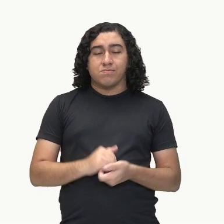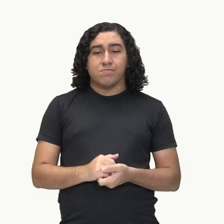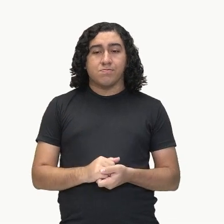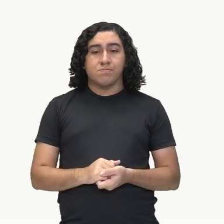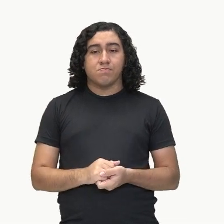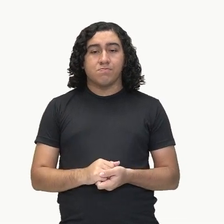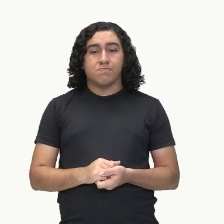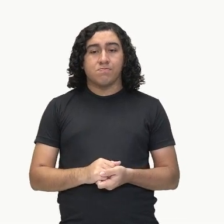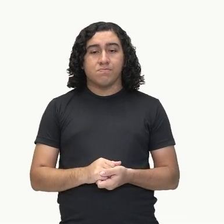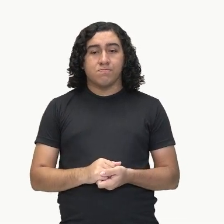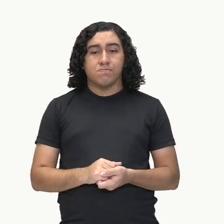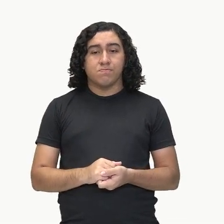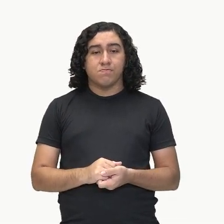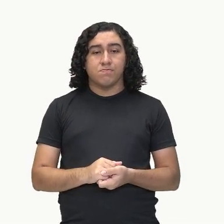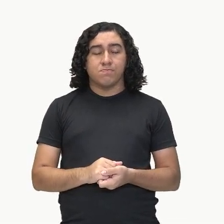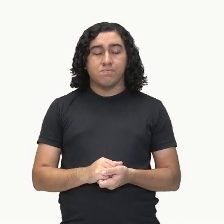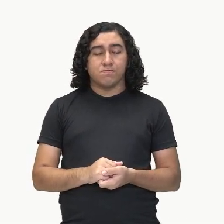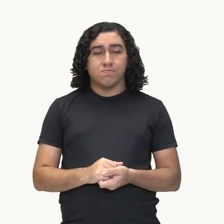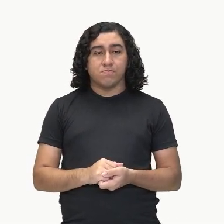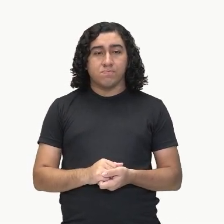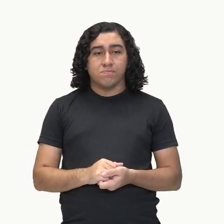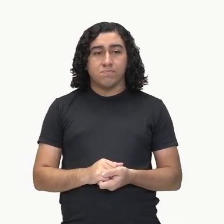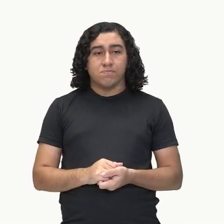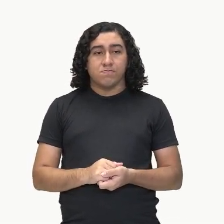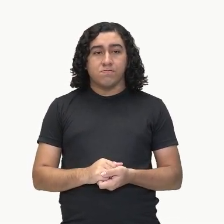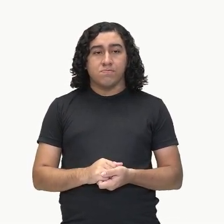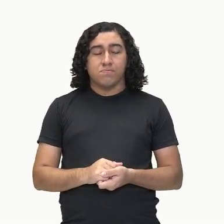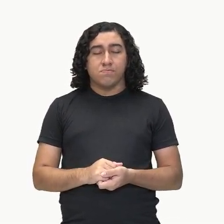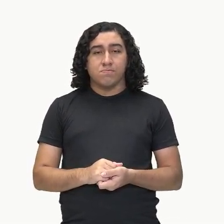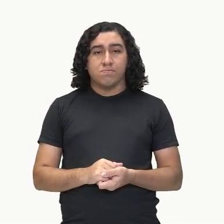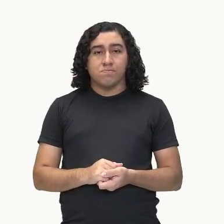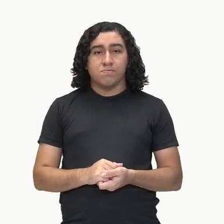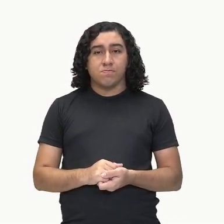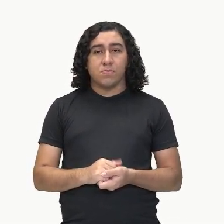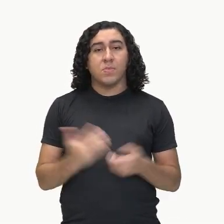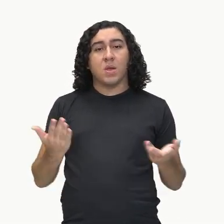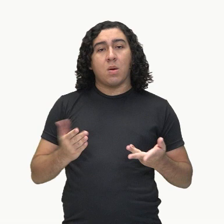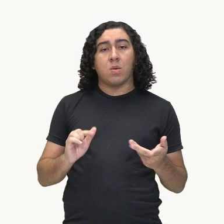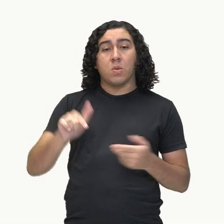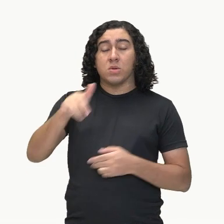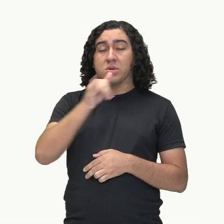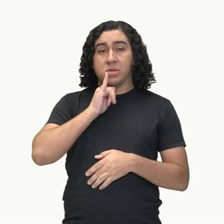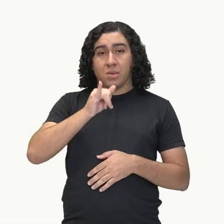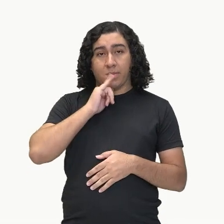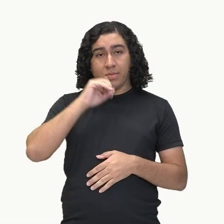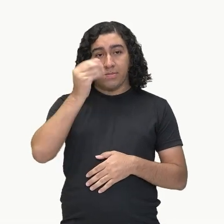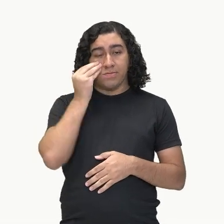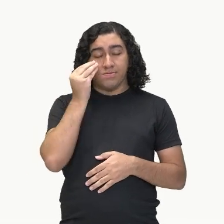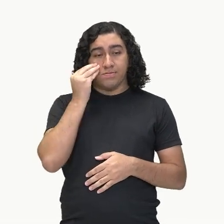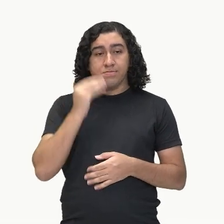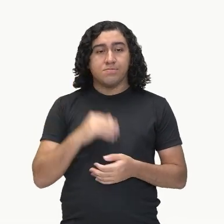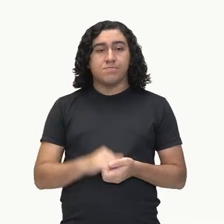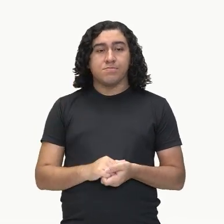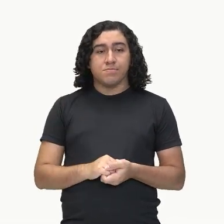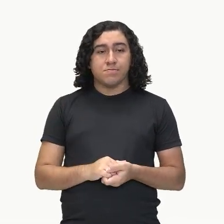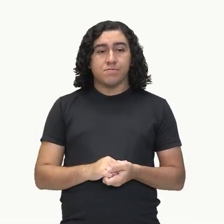Então, para aprimorar mais, vamos aqui para o próximo exemplo. Nós